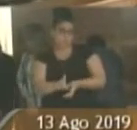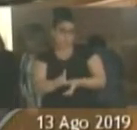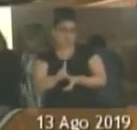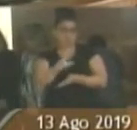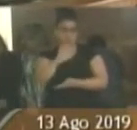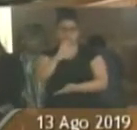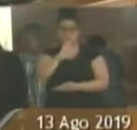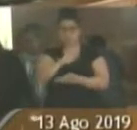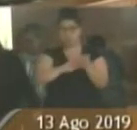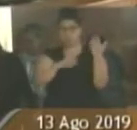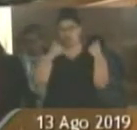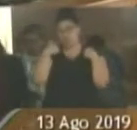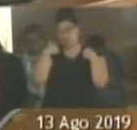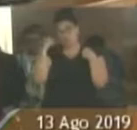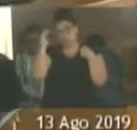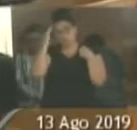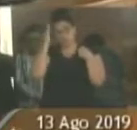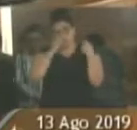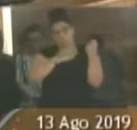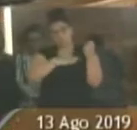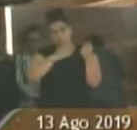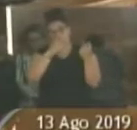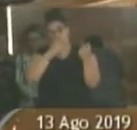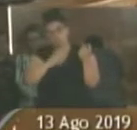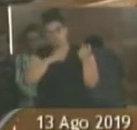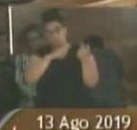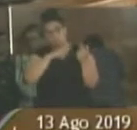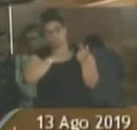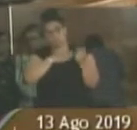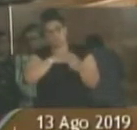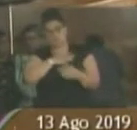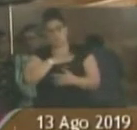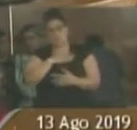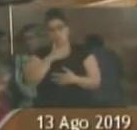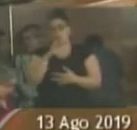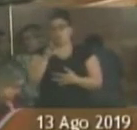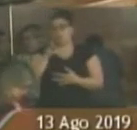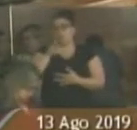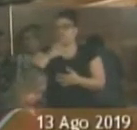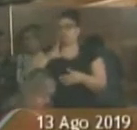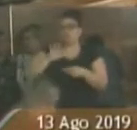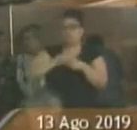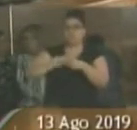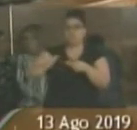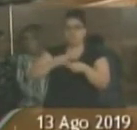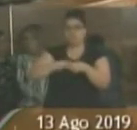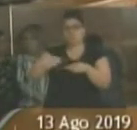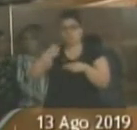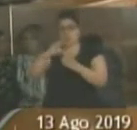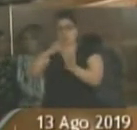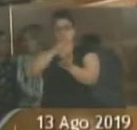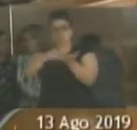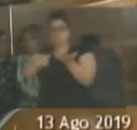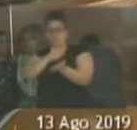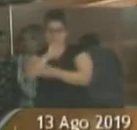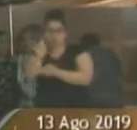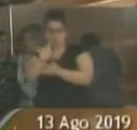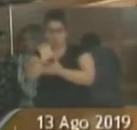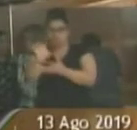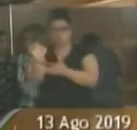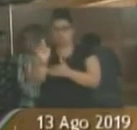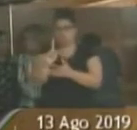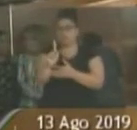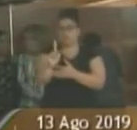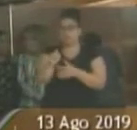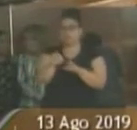no meu entendimento. Esse é o meu entendimento pessoal. Não é querendo aqui contrapor o vereador Zé Augusto, nada disso. Pelo